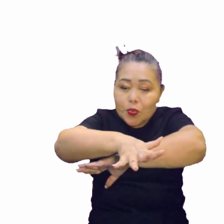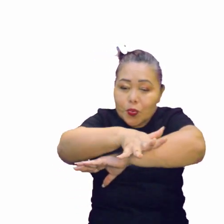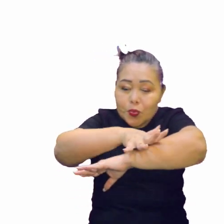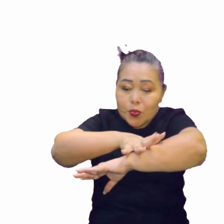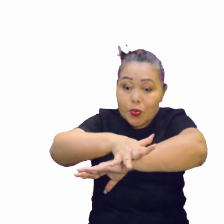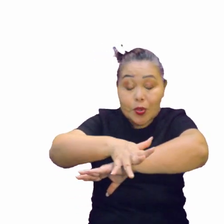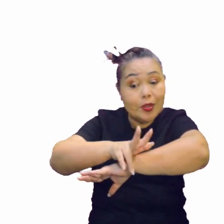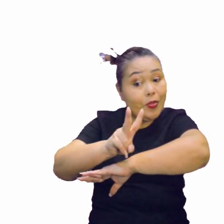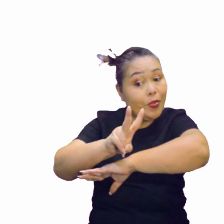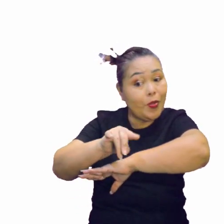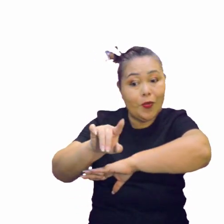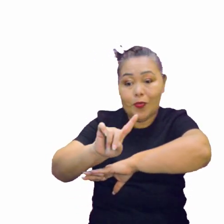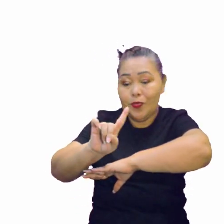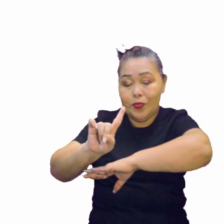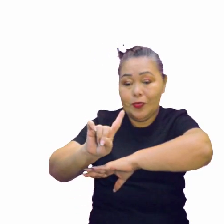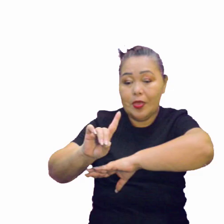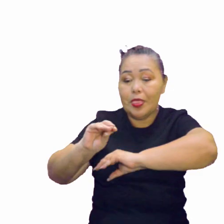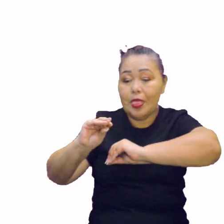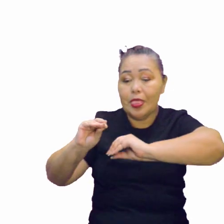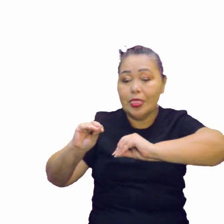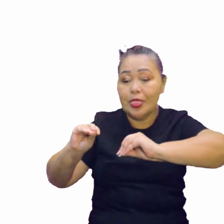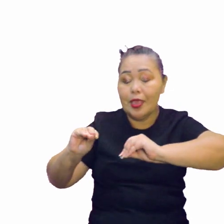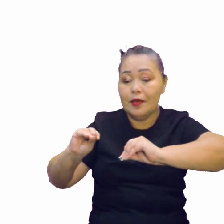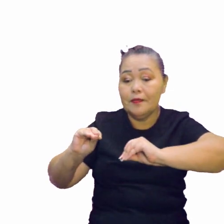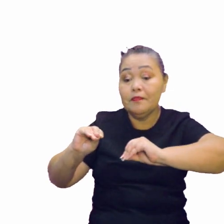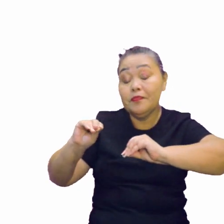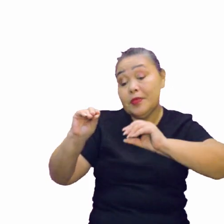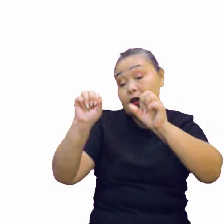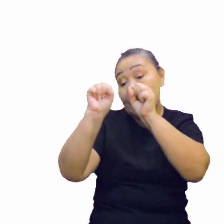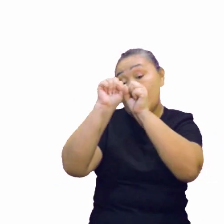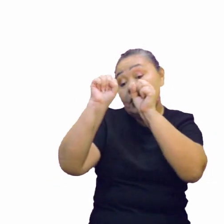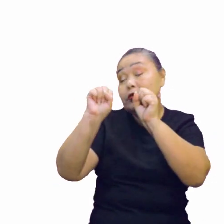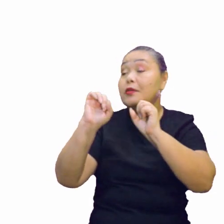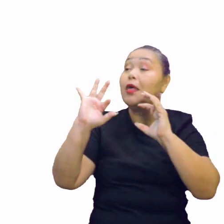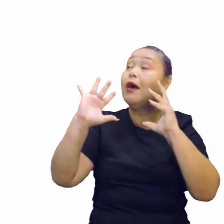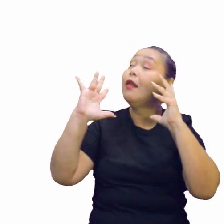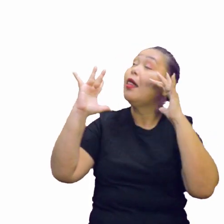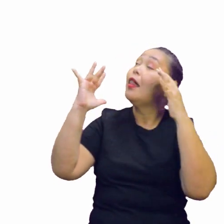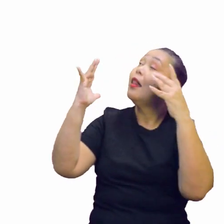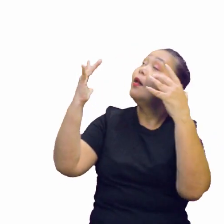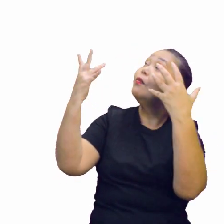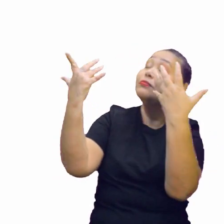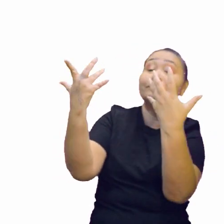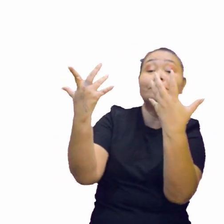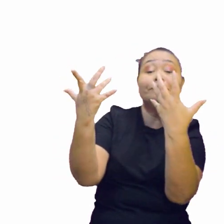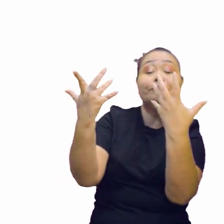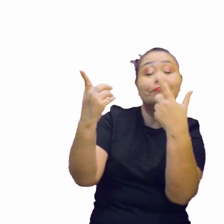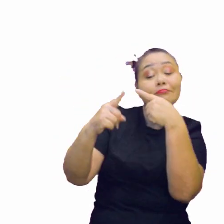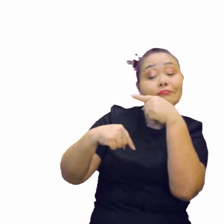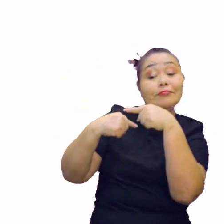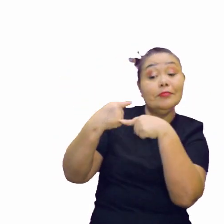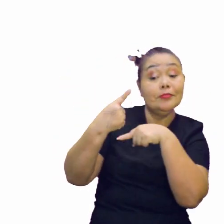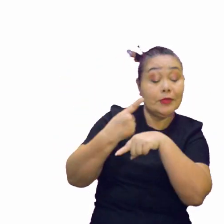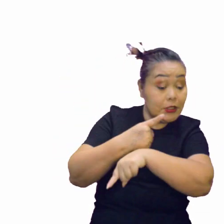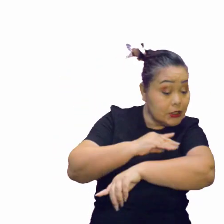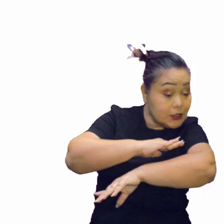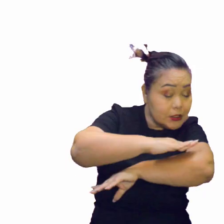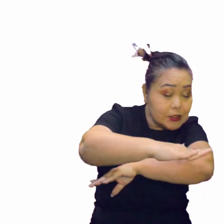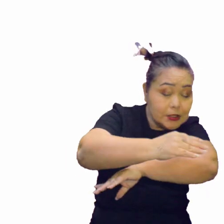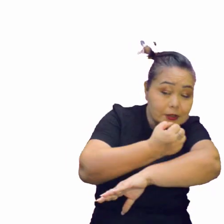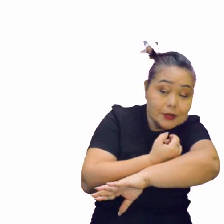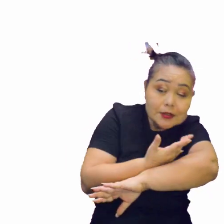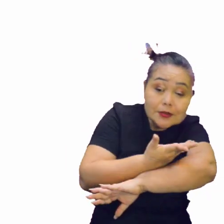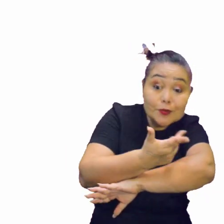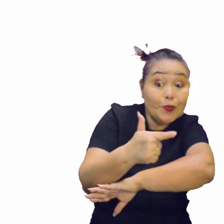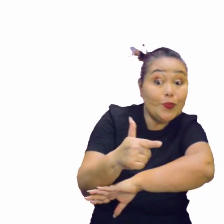manutenção da umidade é o sistema arbóreo. Já na produção não tem isso. Mas, professor, se